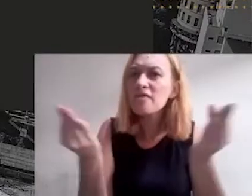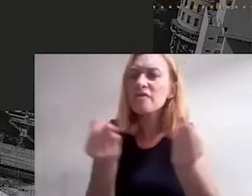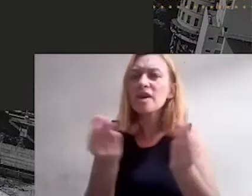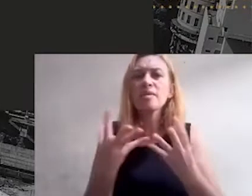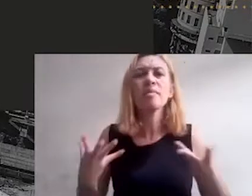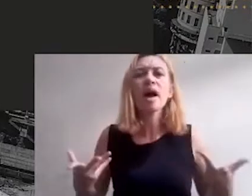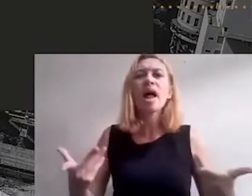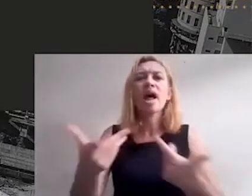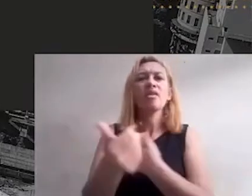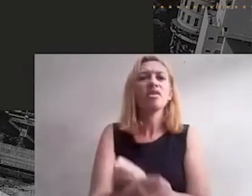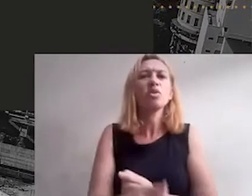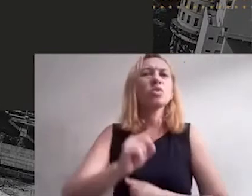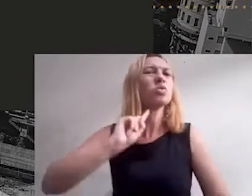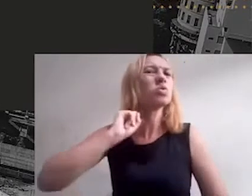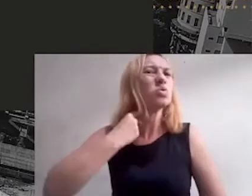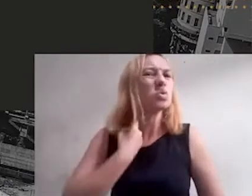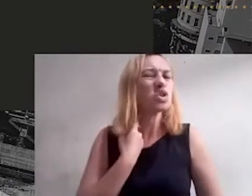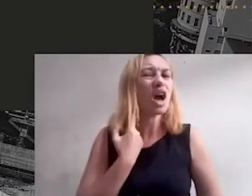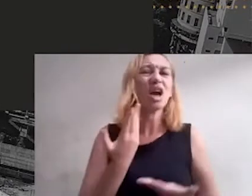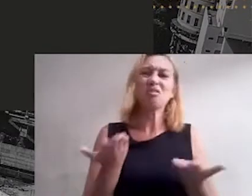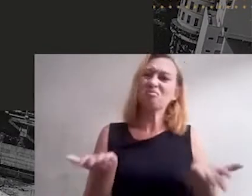etc.?